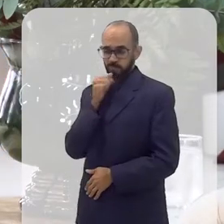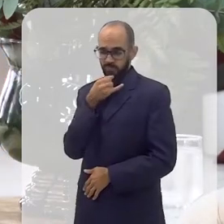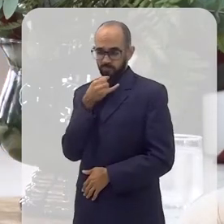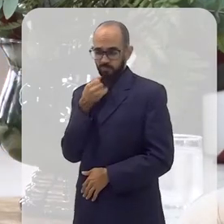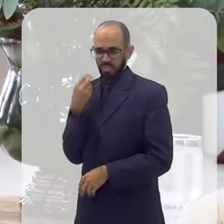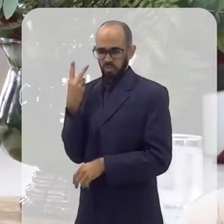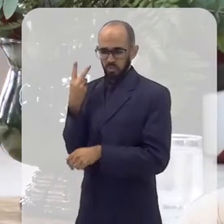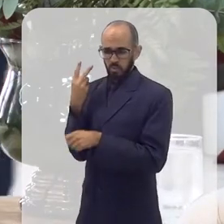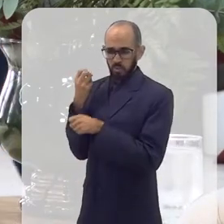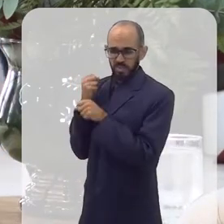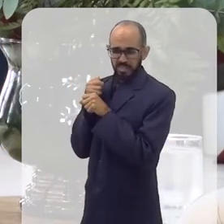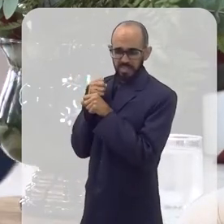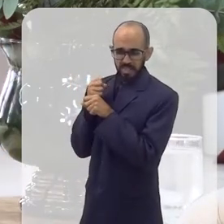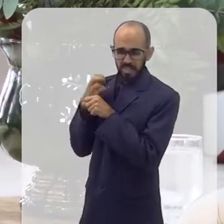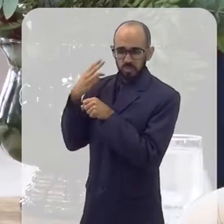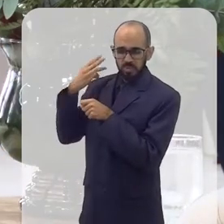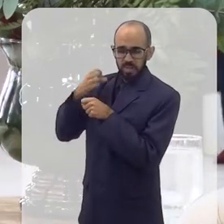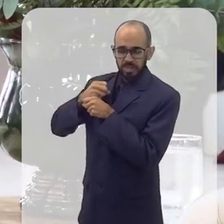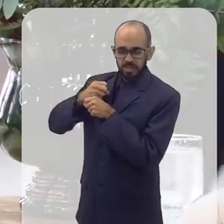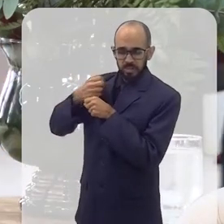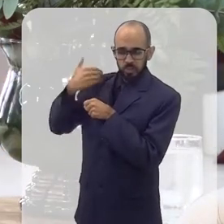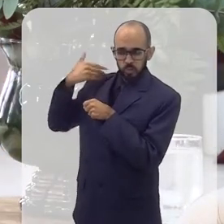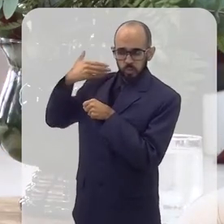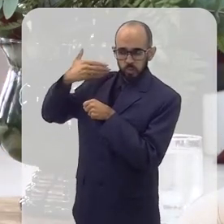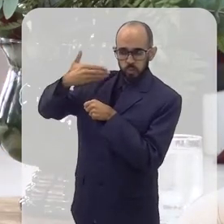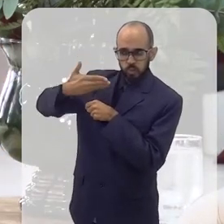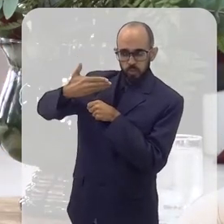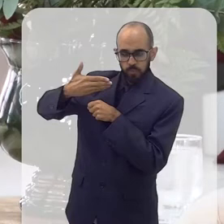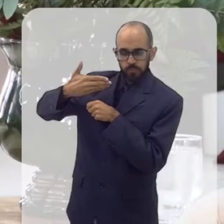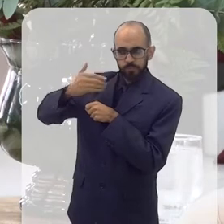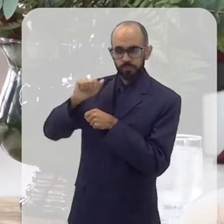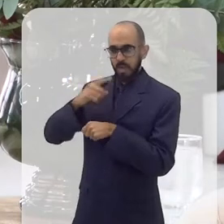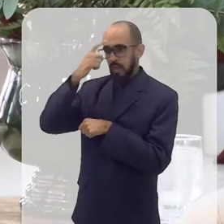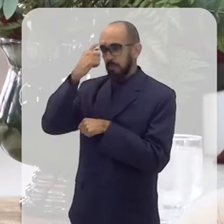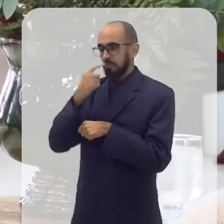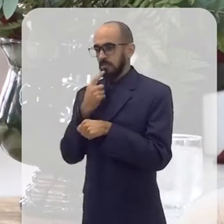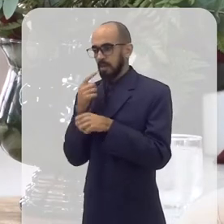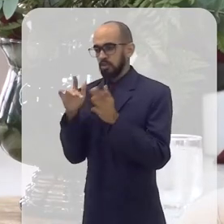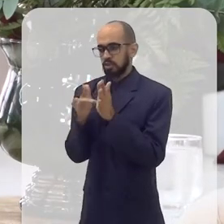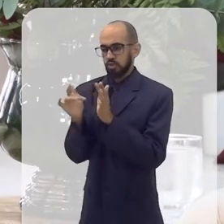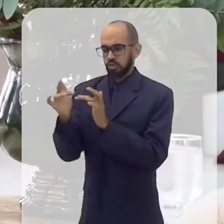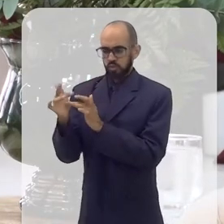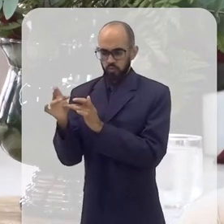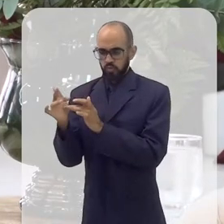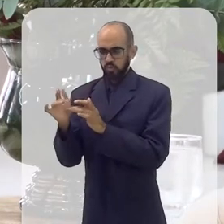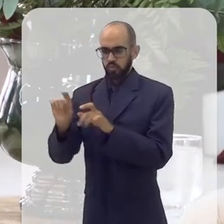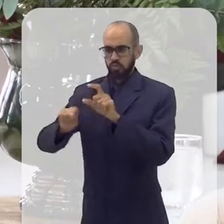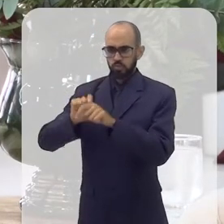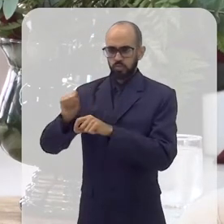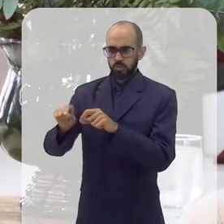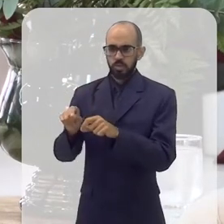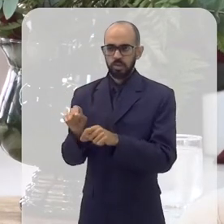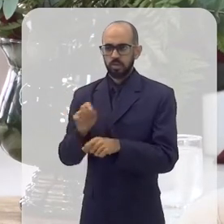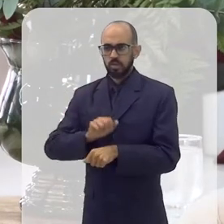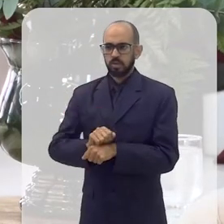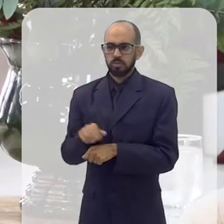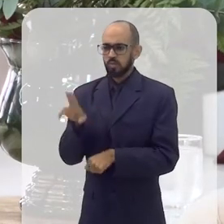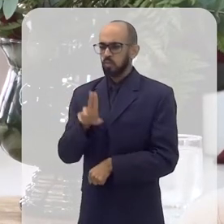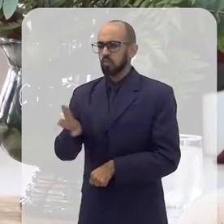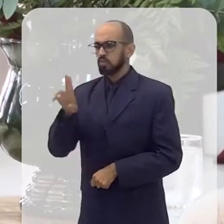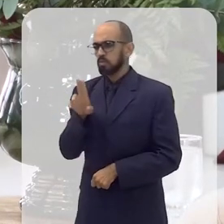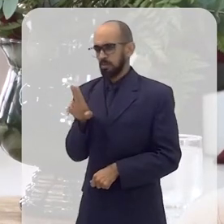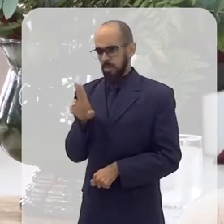de 2 anos para cá, 3 anos para cá, a imagem de Jesus tem sido